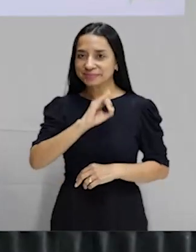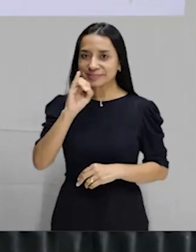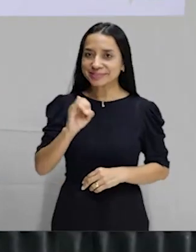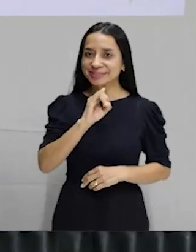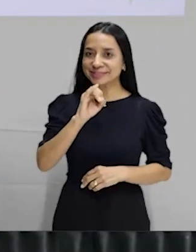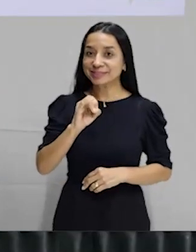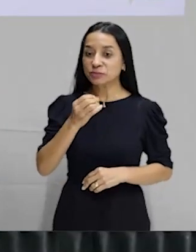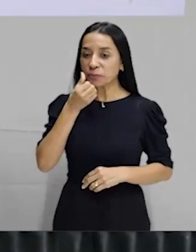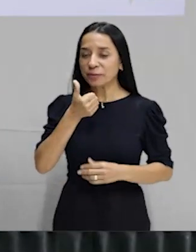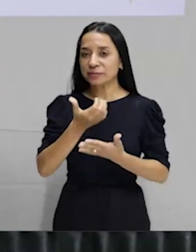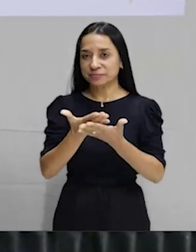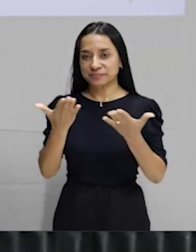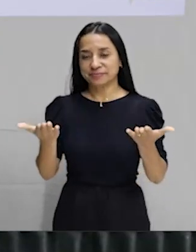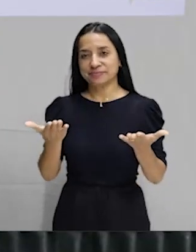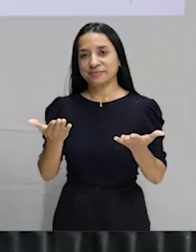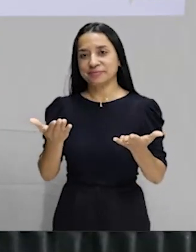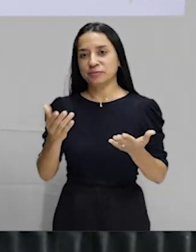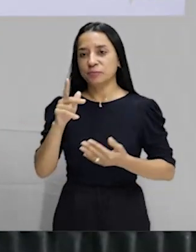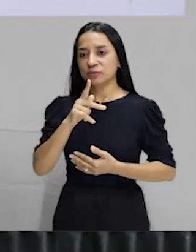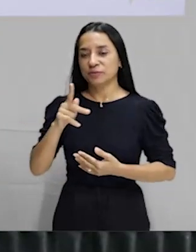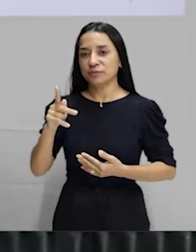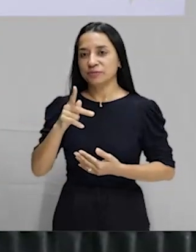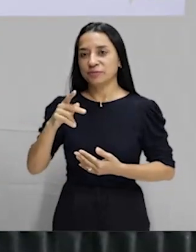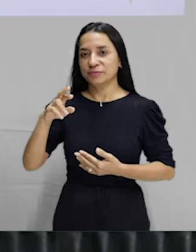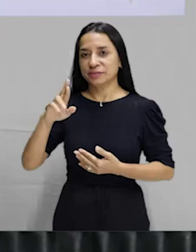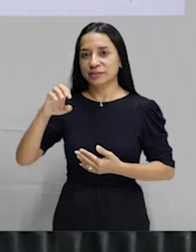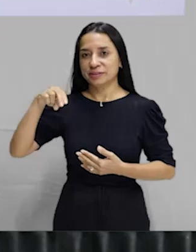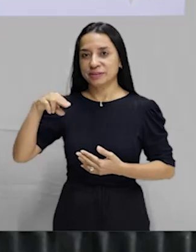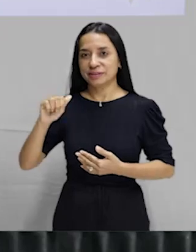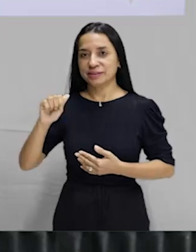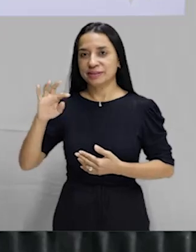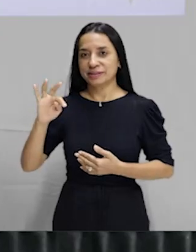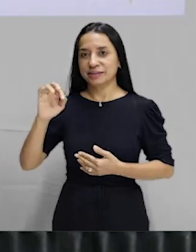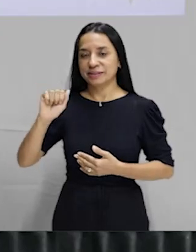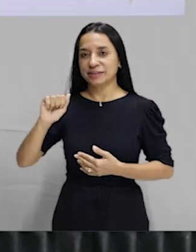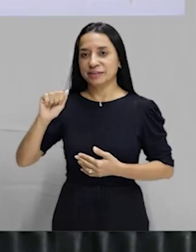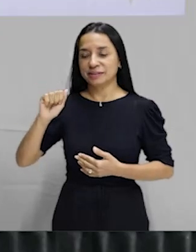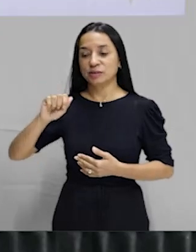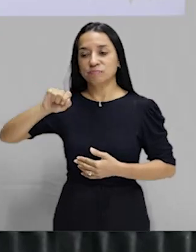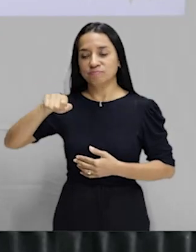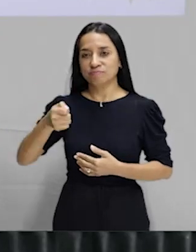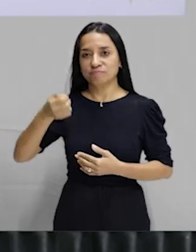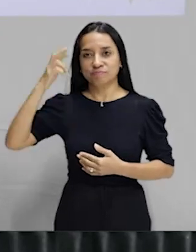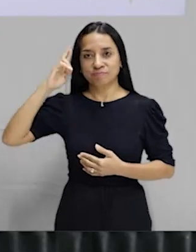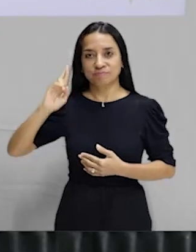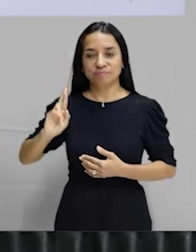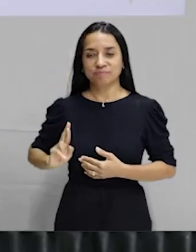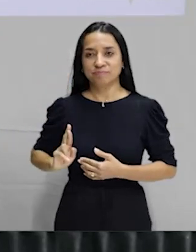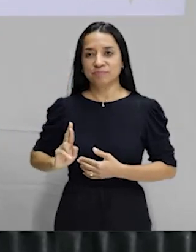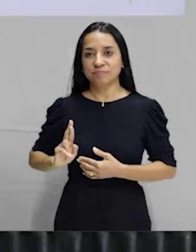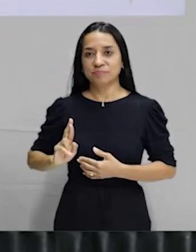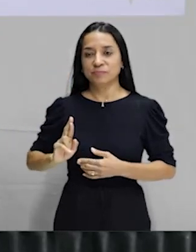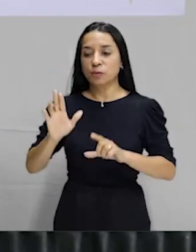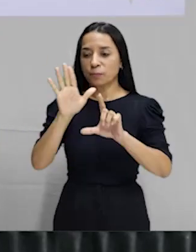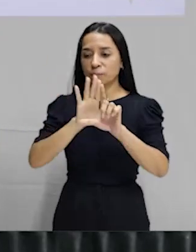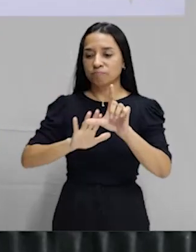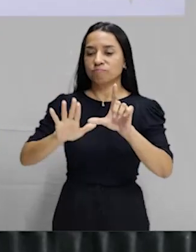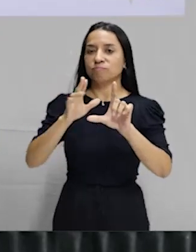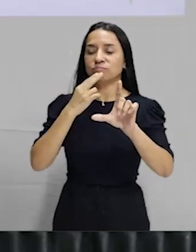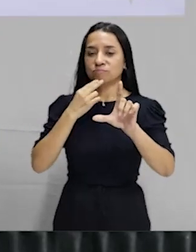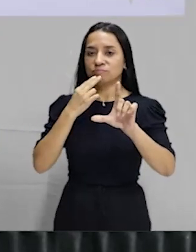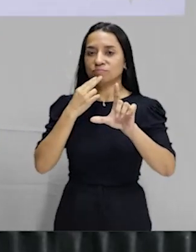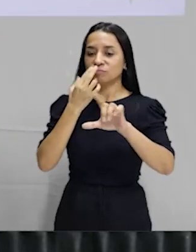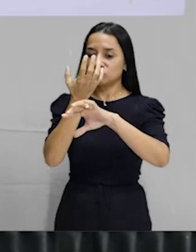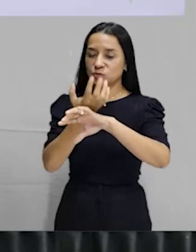meus amores, tudo bem com vocês? Eu sou a professora Renata Fex, sou a professora de matemática da plataforma Gonçalves Dias e, como